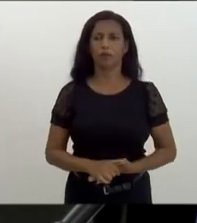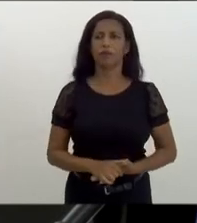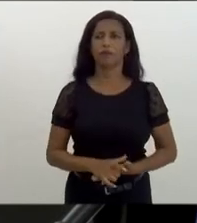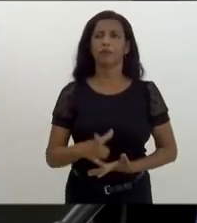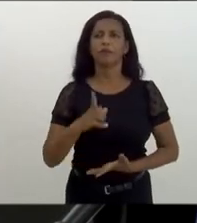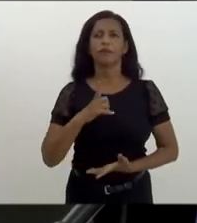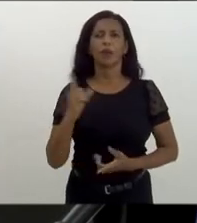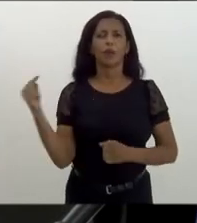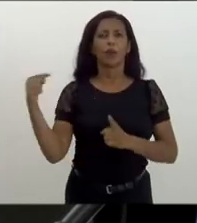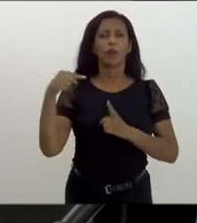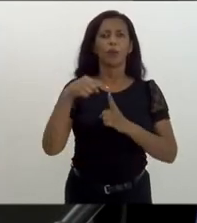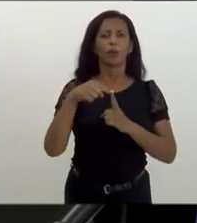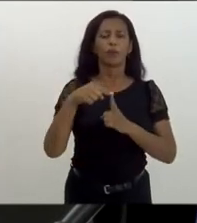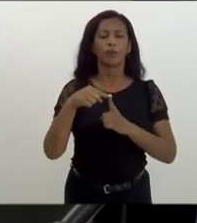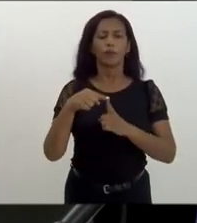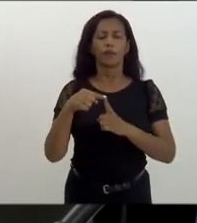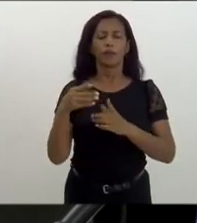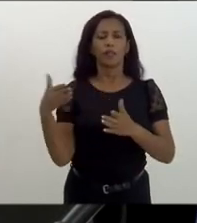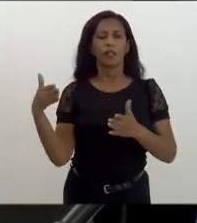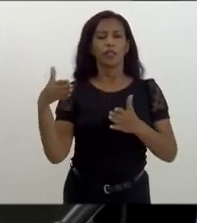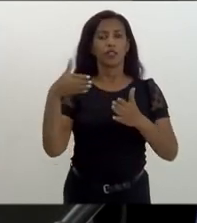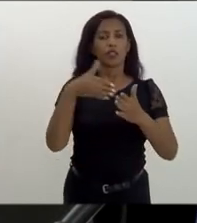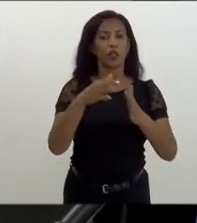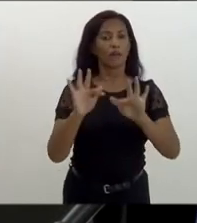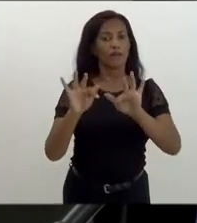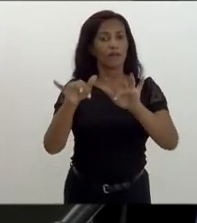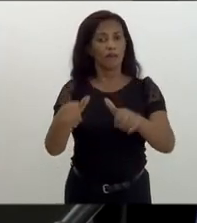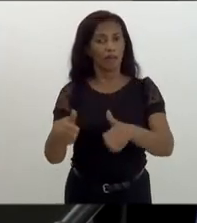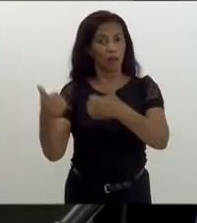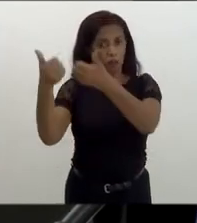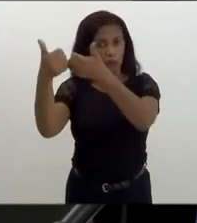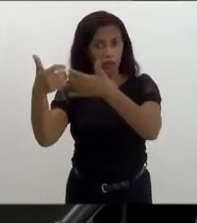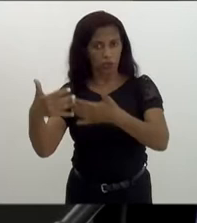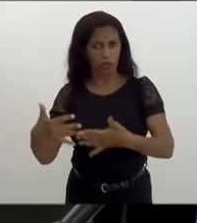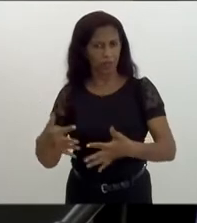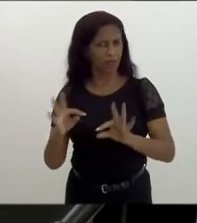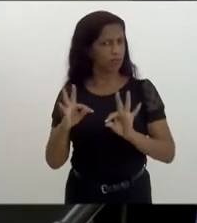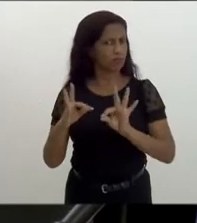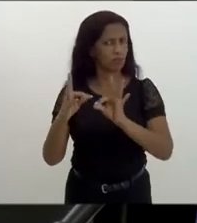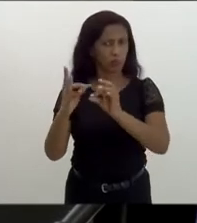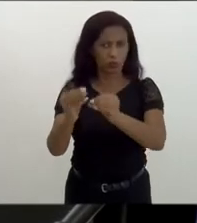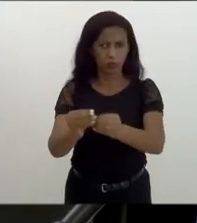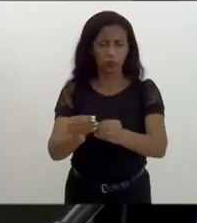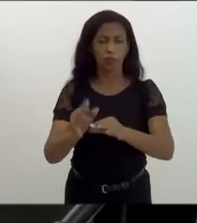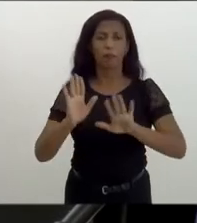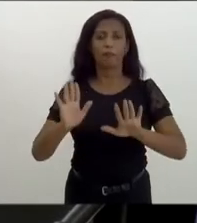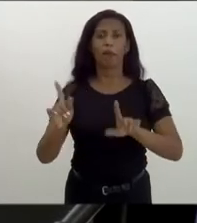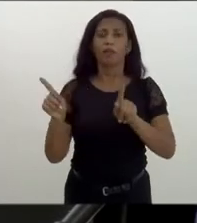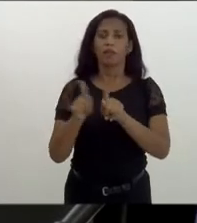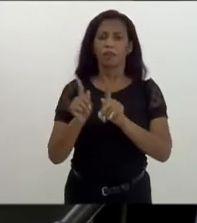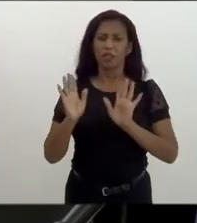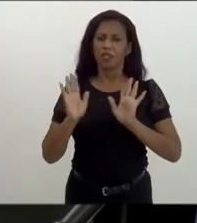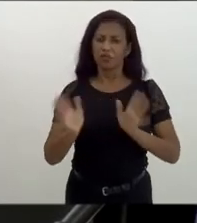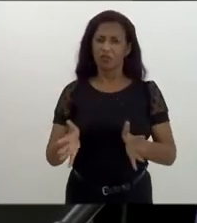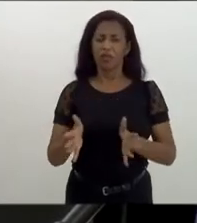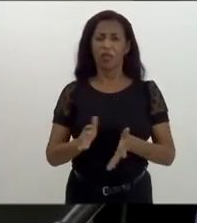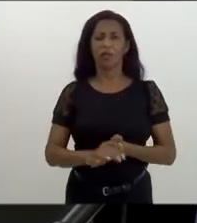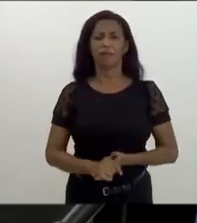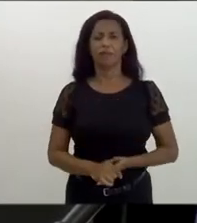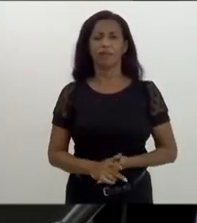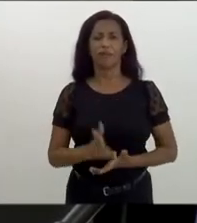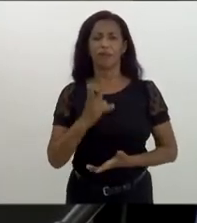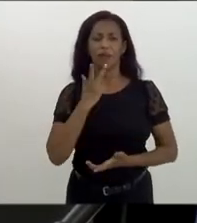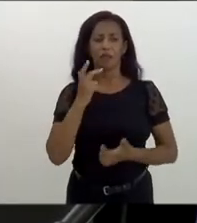tenho como objetivo chegar ao final ter esclarecido o máximo possível mas também desde já já deixo